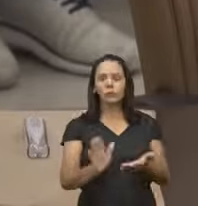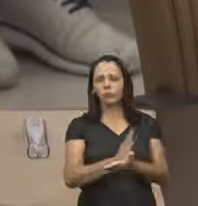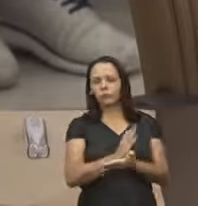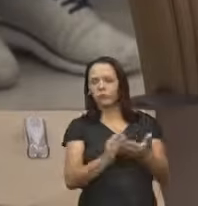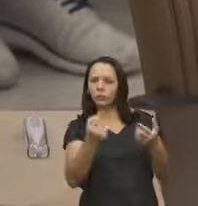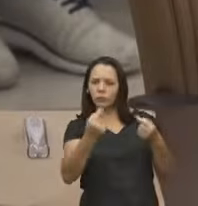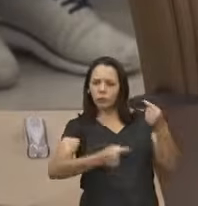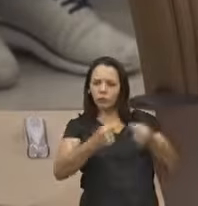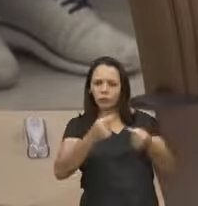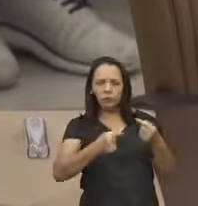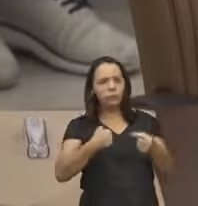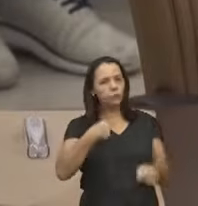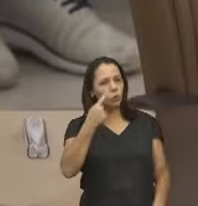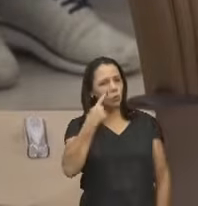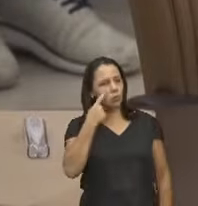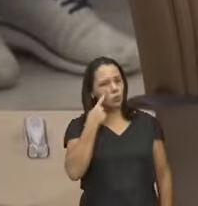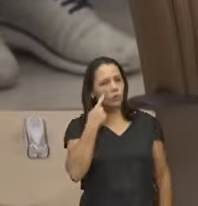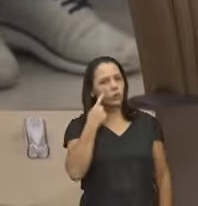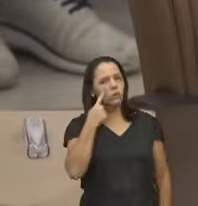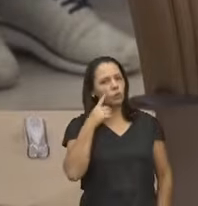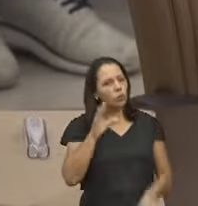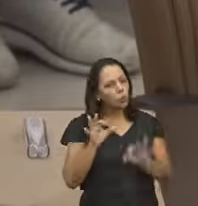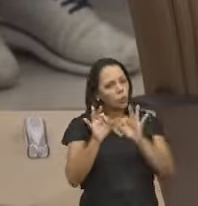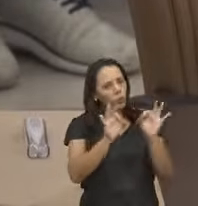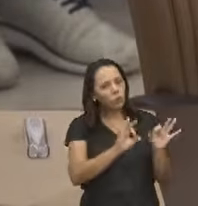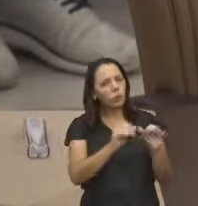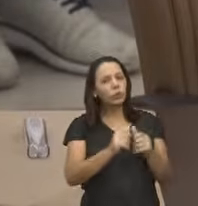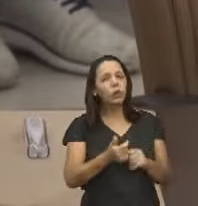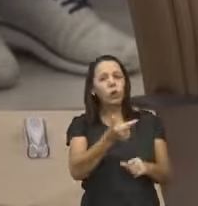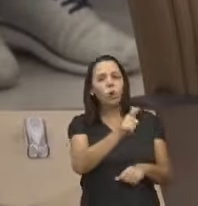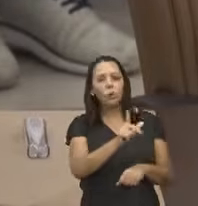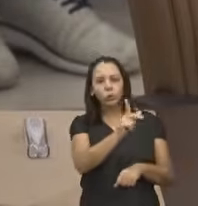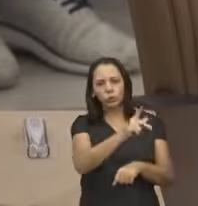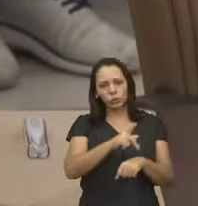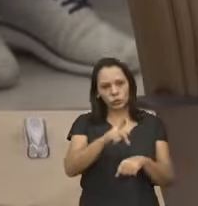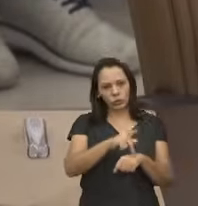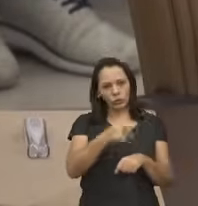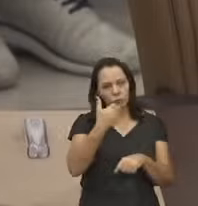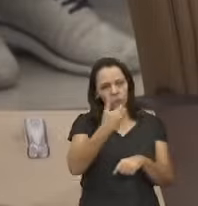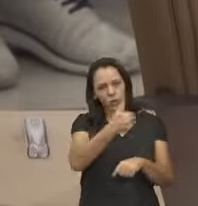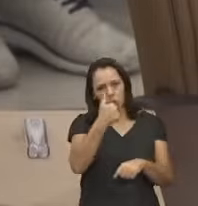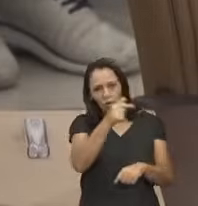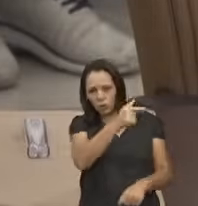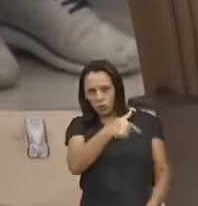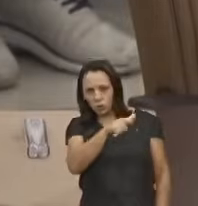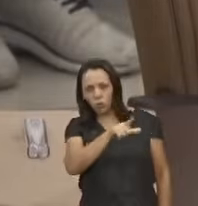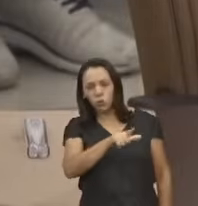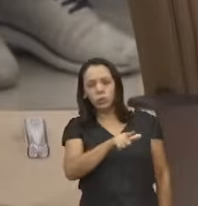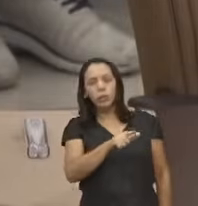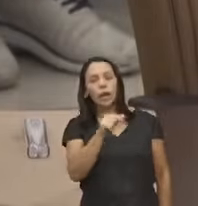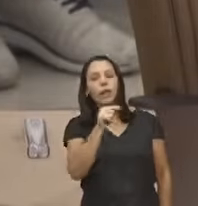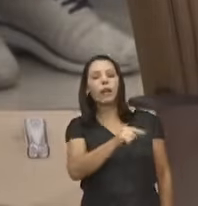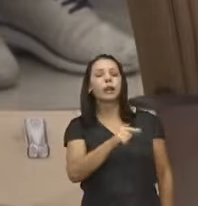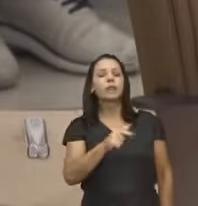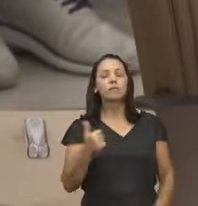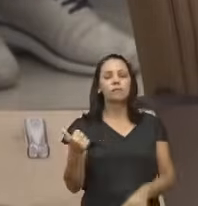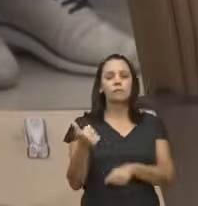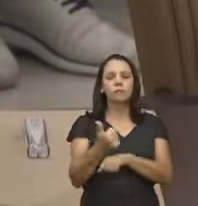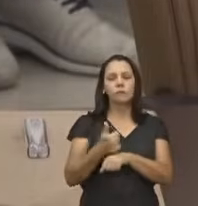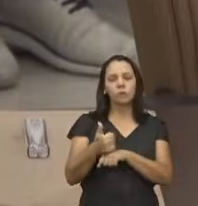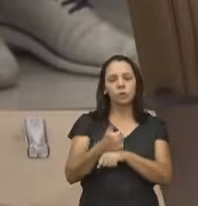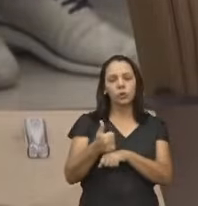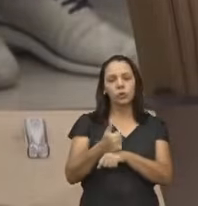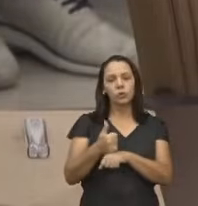discussões e é típico dos países subdesenvolvidos, não é? Homenagear, dar mais valor a uma profissão intelectual